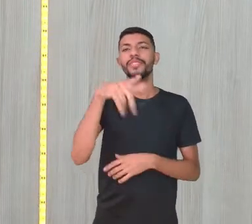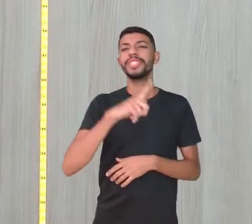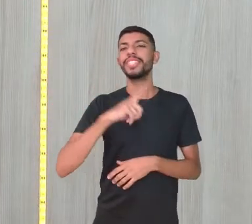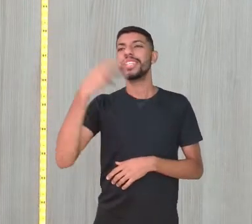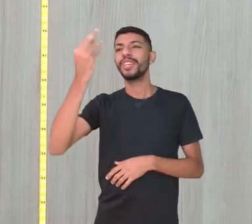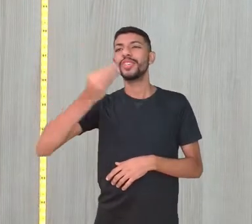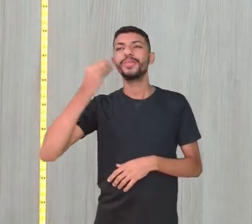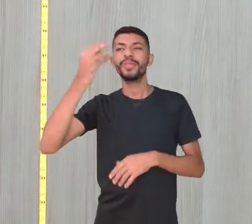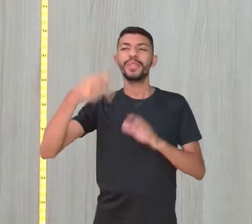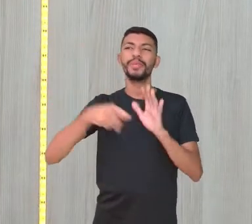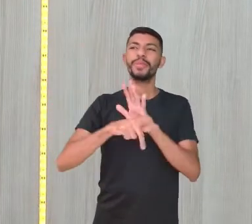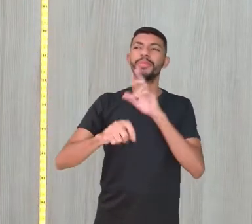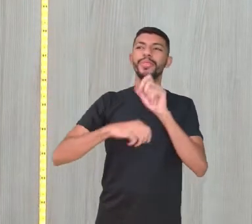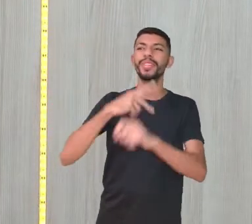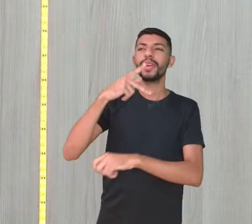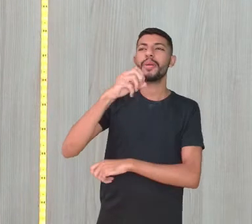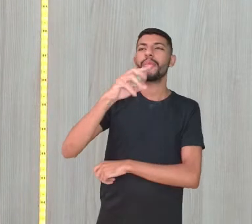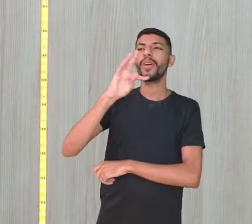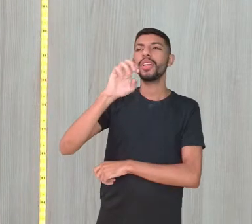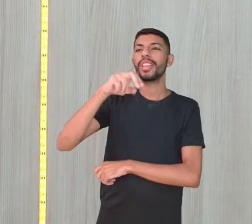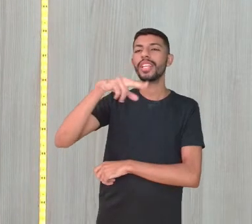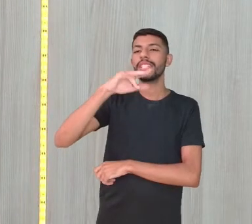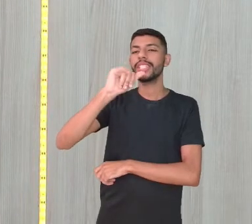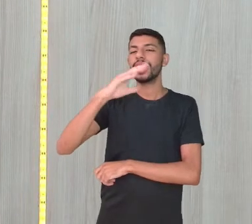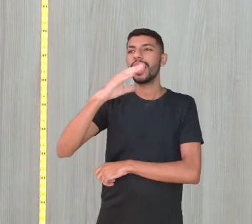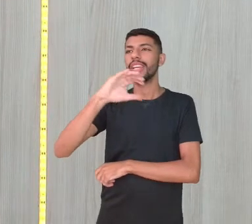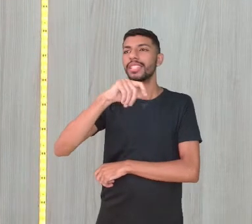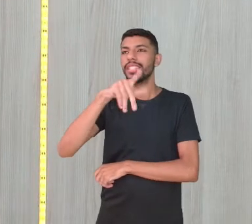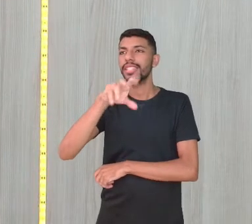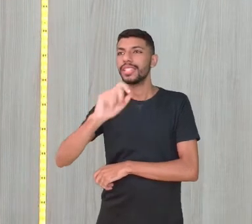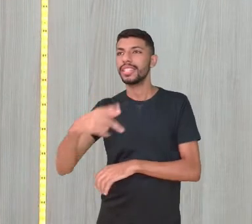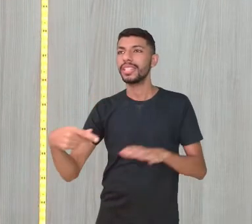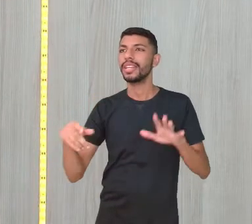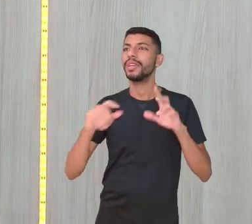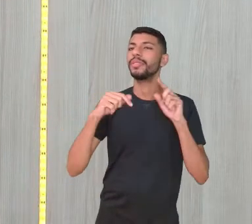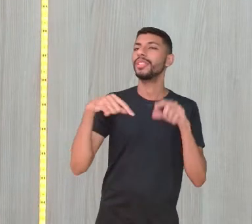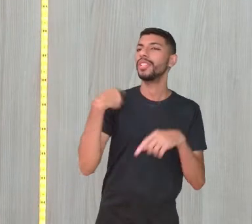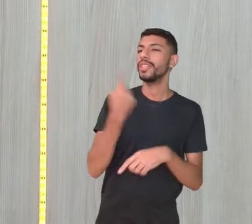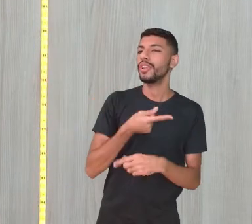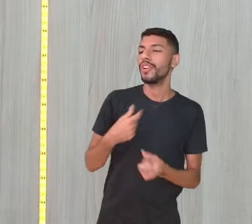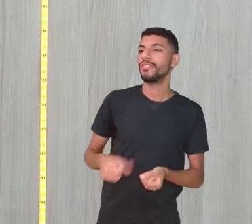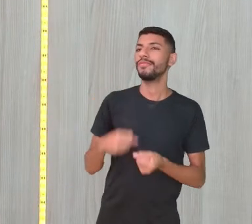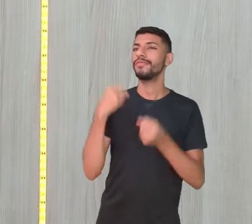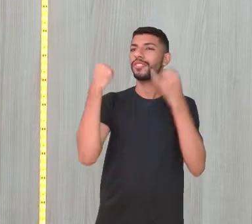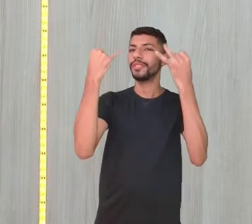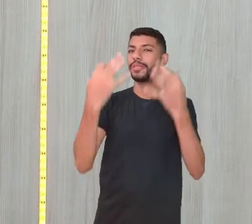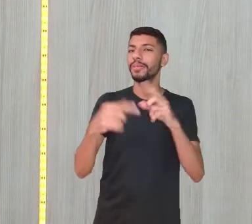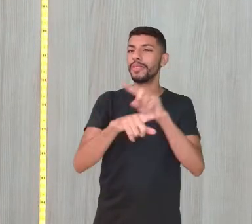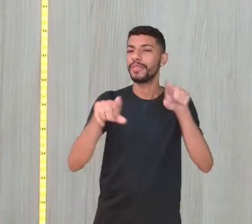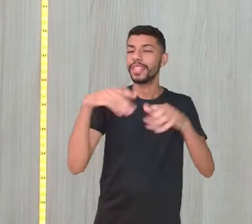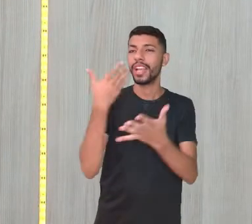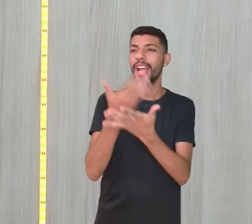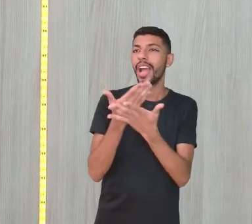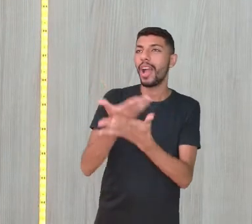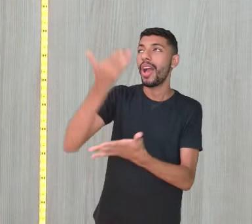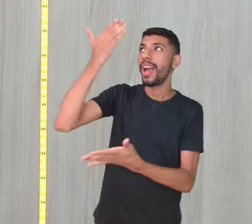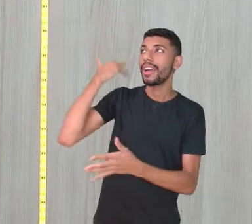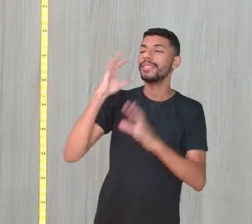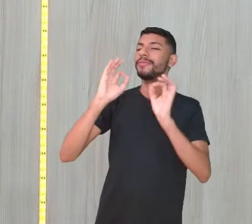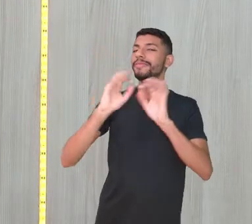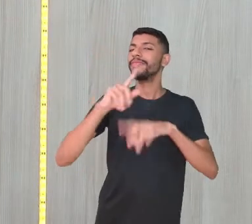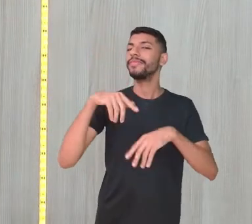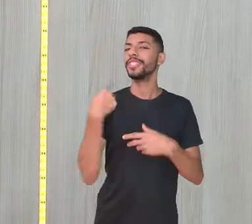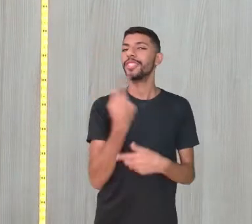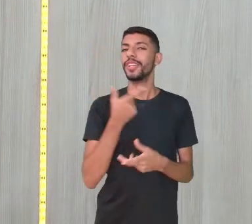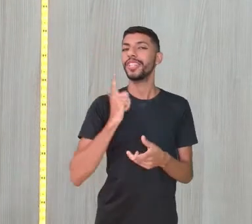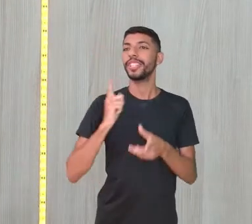essa parte de potenciação que a gente estava falando, né, para vocês nas aulas passadas, a gente passa